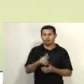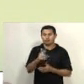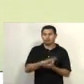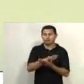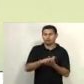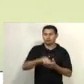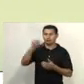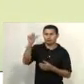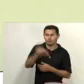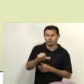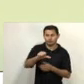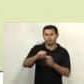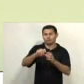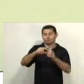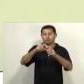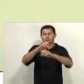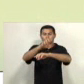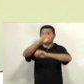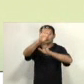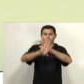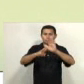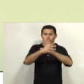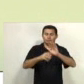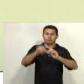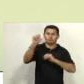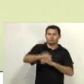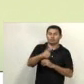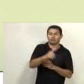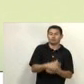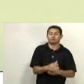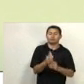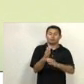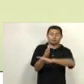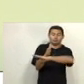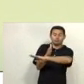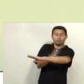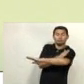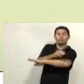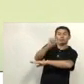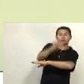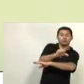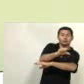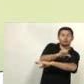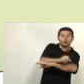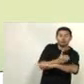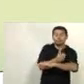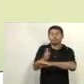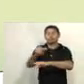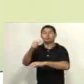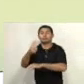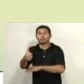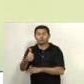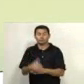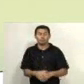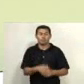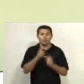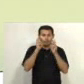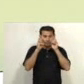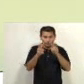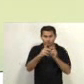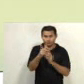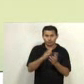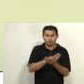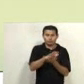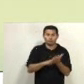lado negativo nessa tabela. O que vale para o lado positivo vale para o lado negativo, certo? Então, se vocês perceberem, não